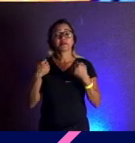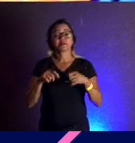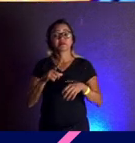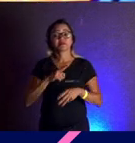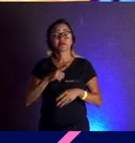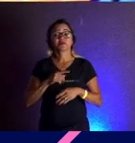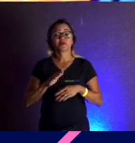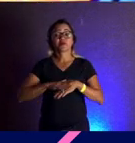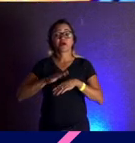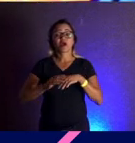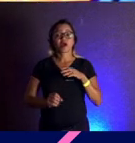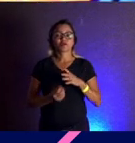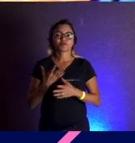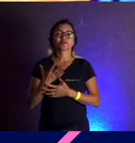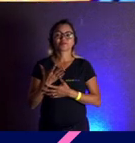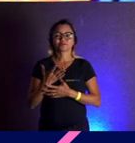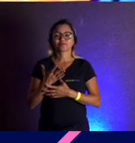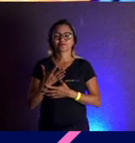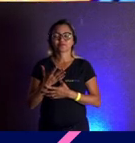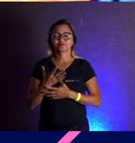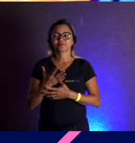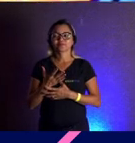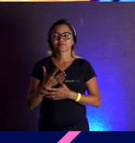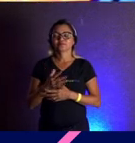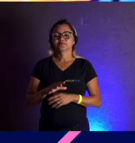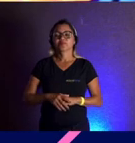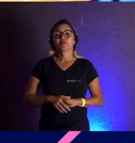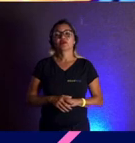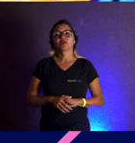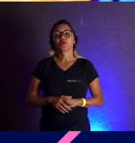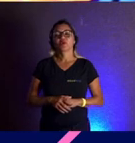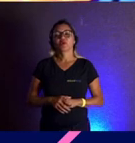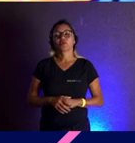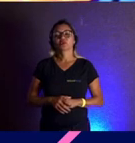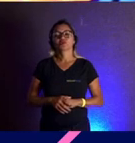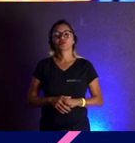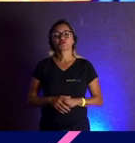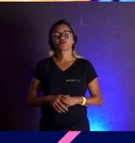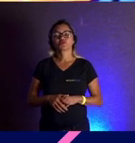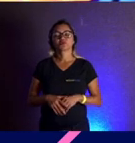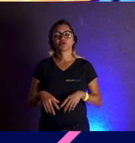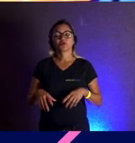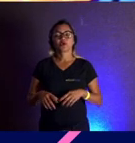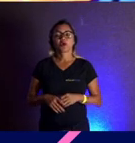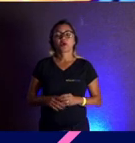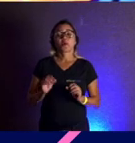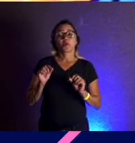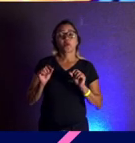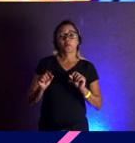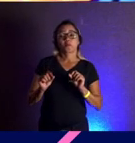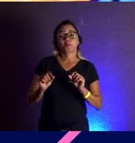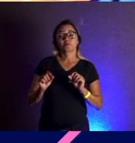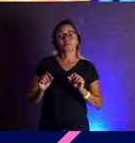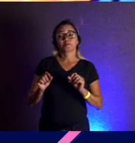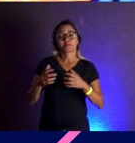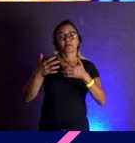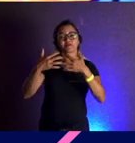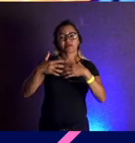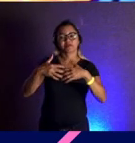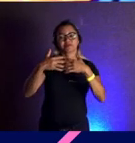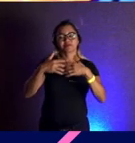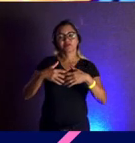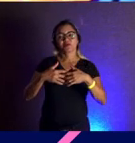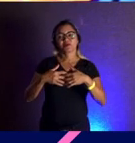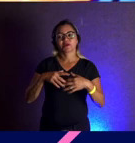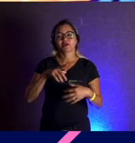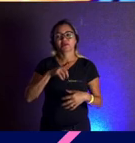são ações. Bom, alguns pontos para reflexões, eu já estou acabando meu tempo, porque eu queria só. Isso aqui até a gente